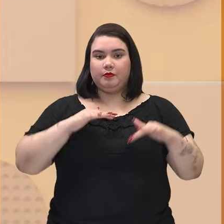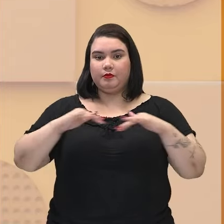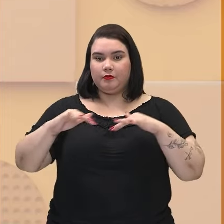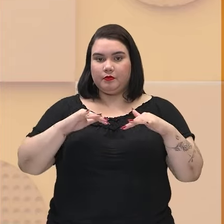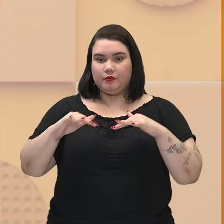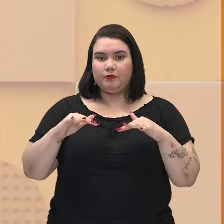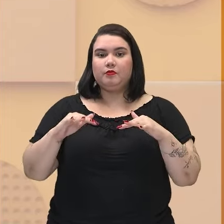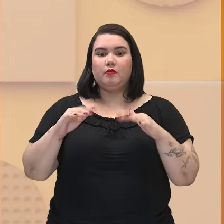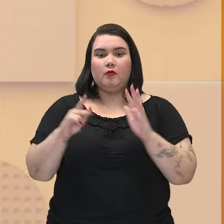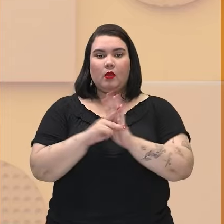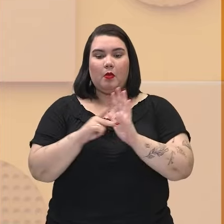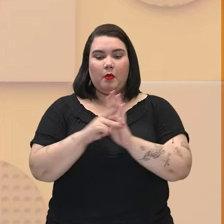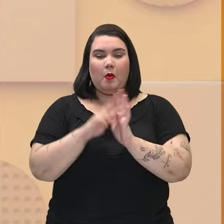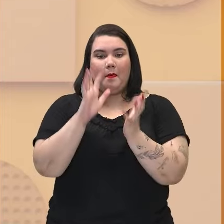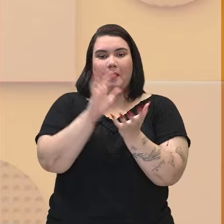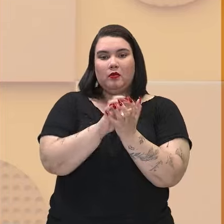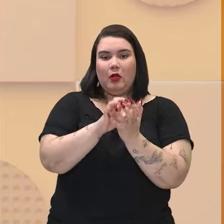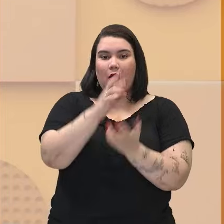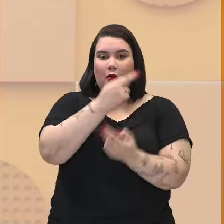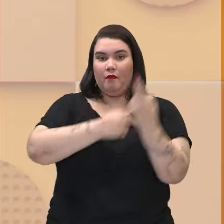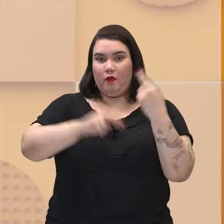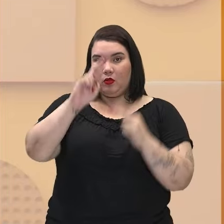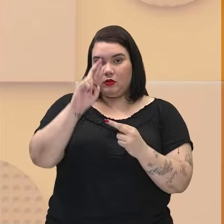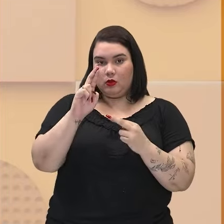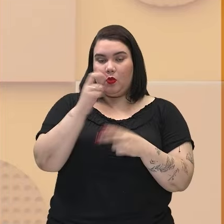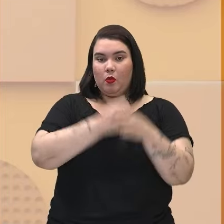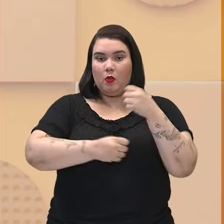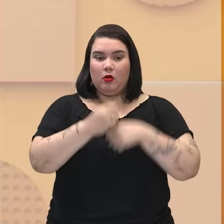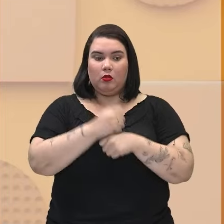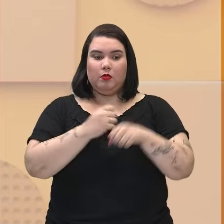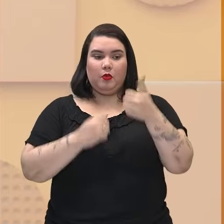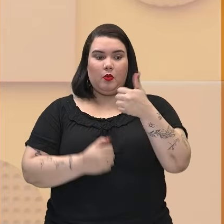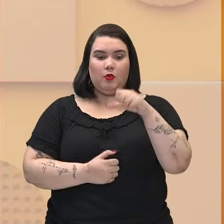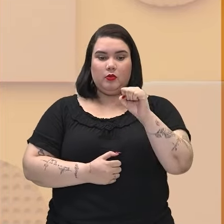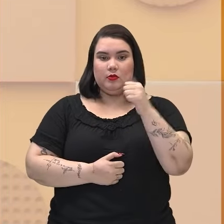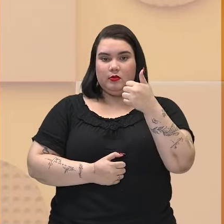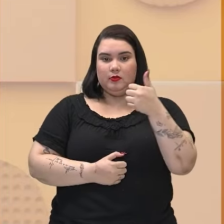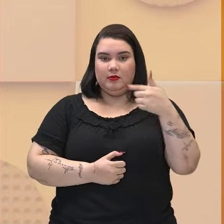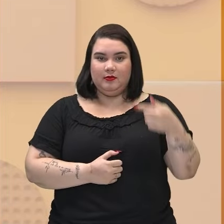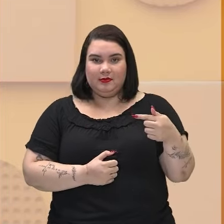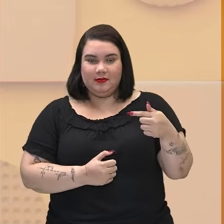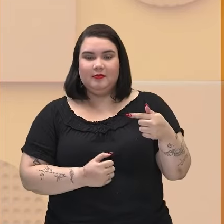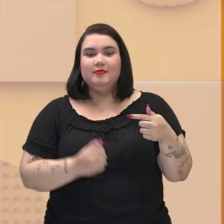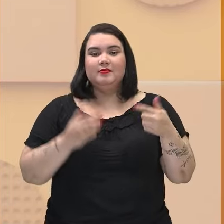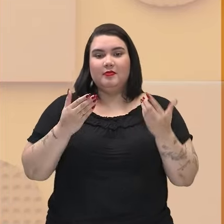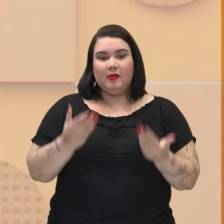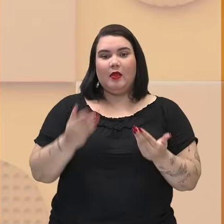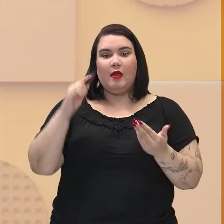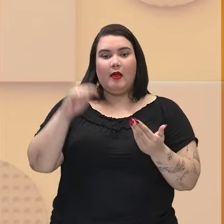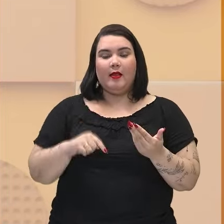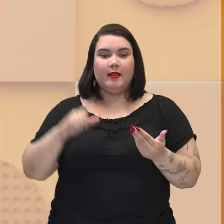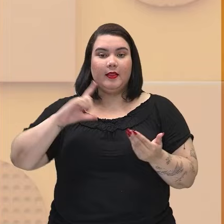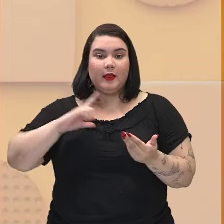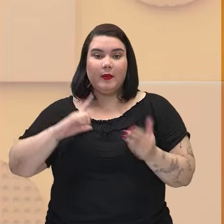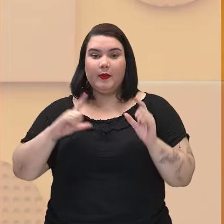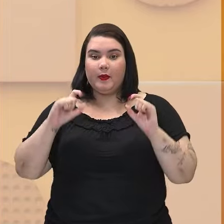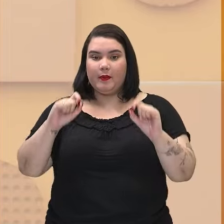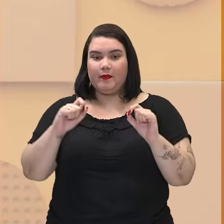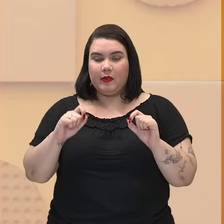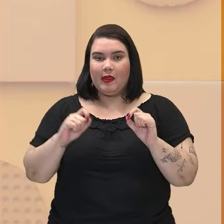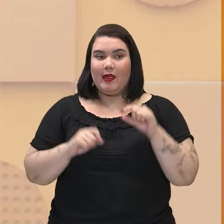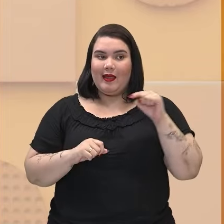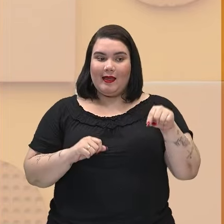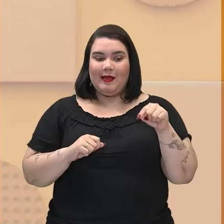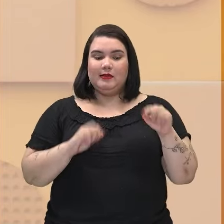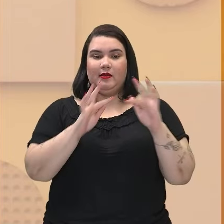ali da insurreição pernambucana ou Revolução Pernambucana de 1817. Justamente a presença da família